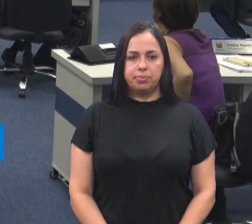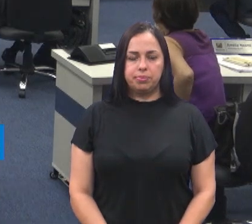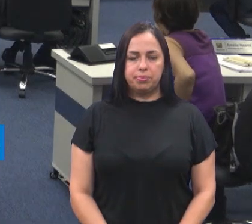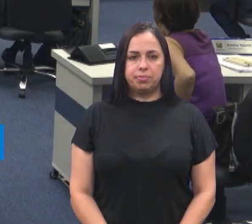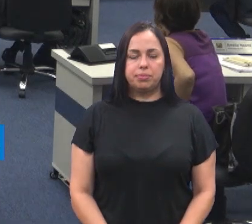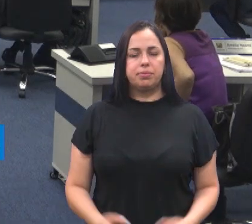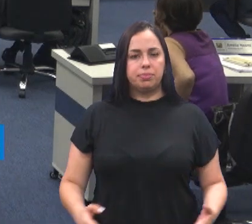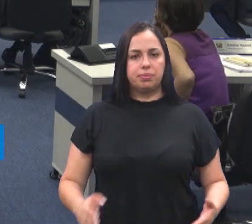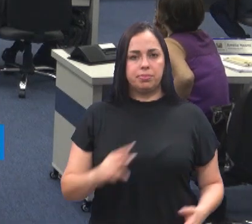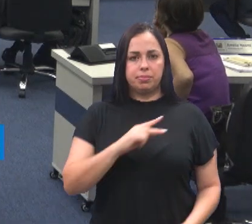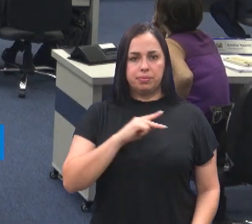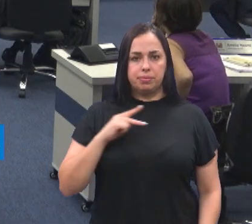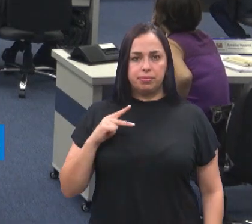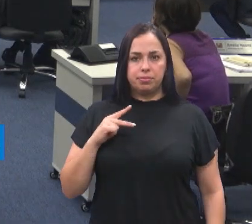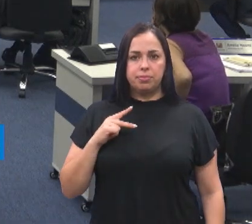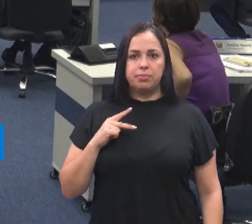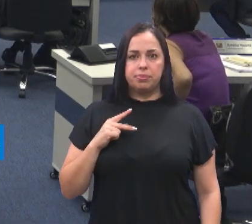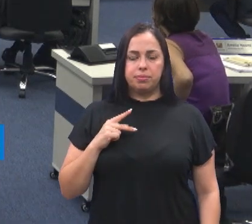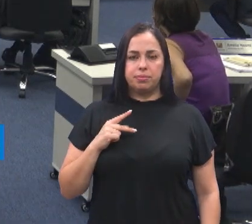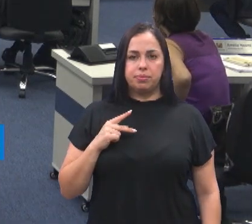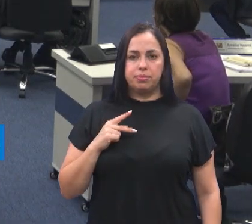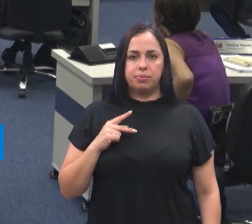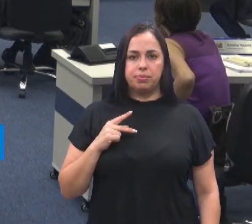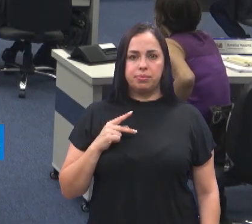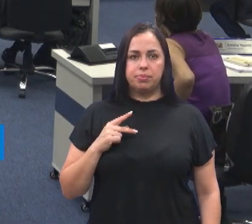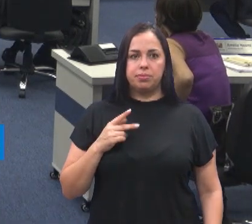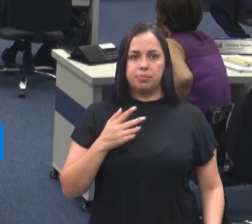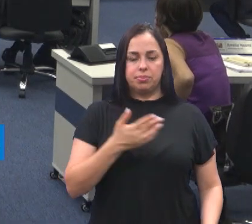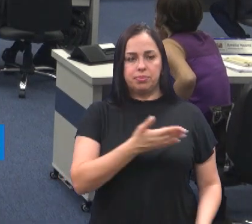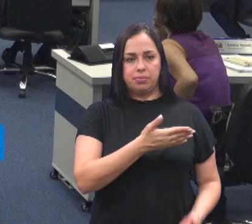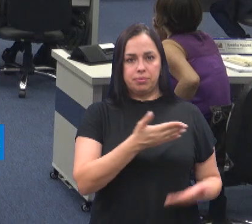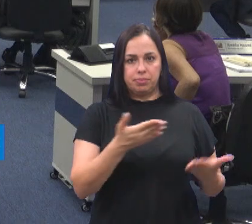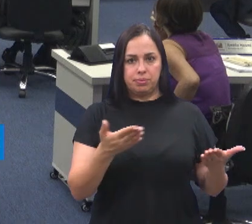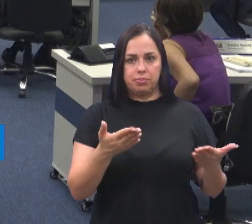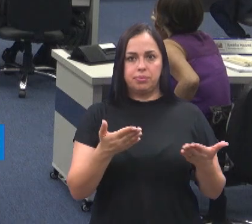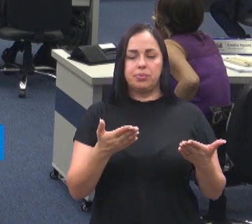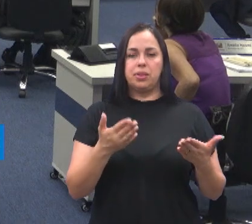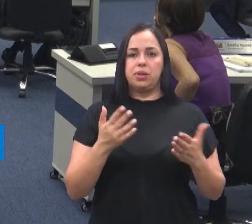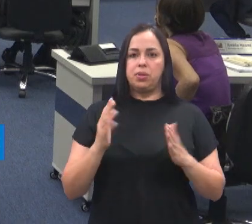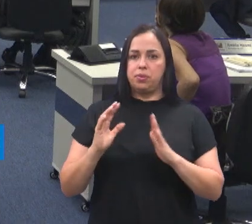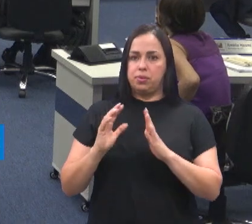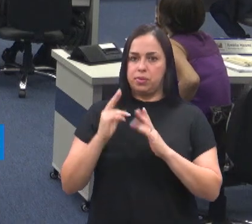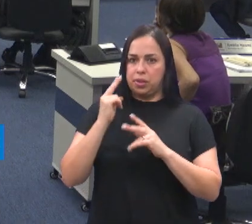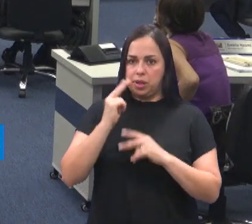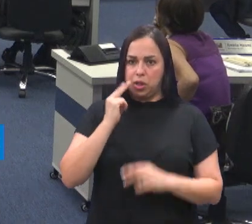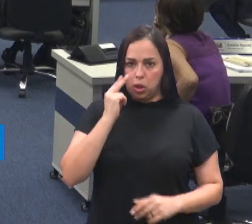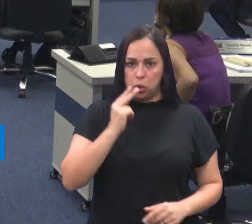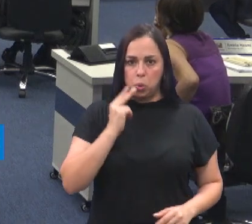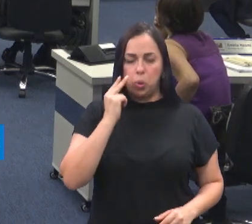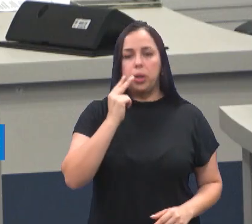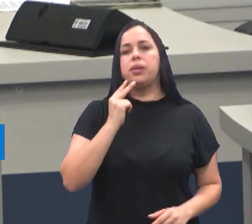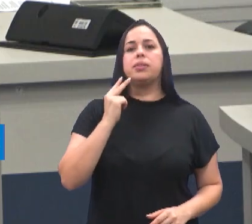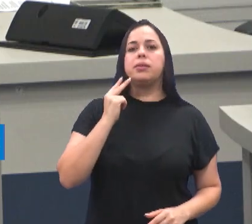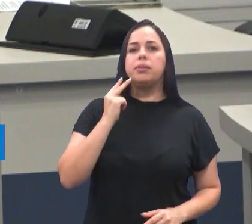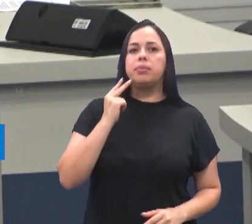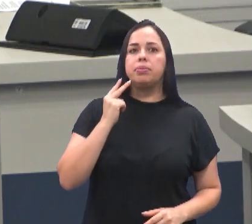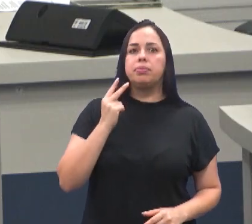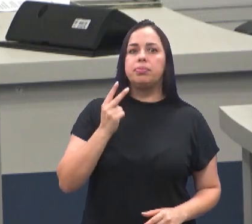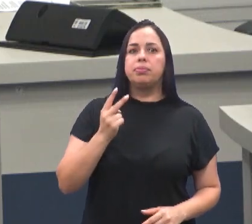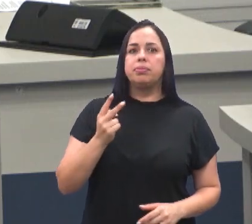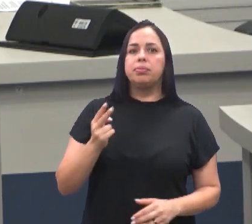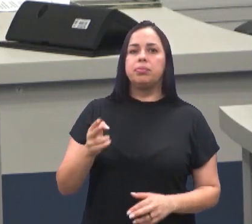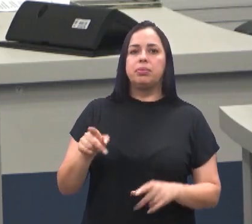Senhor presidente, atendendo aos vereadores da nossa bancada e também aos